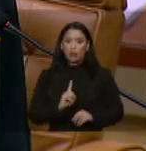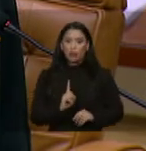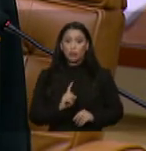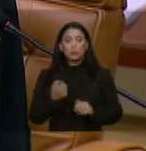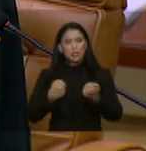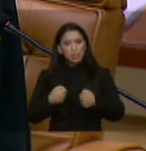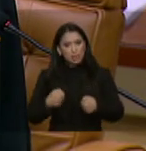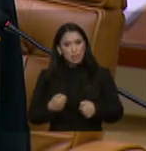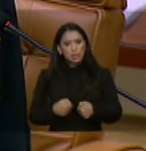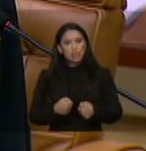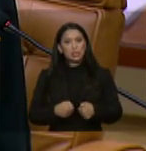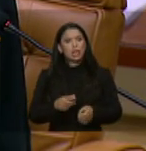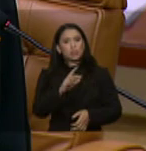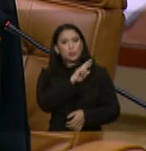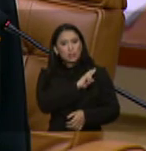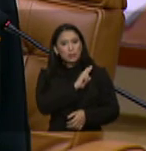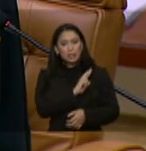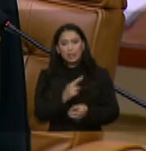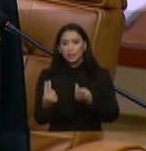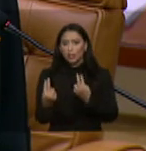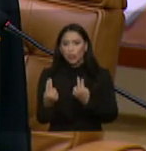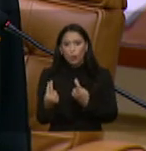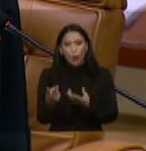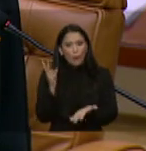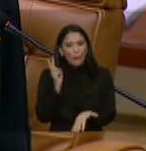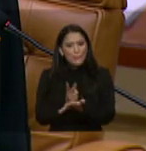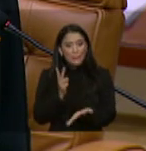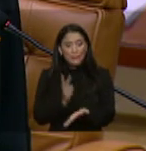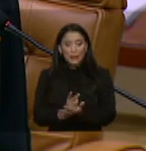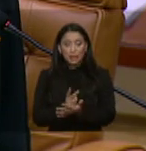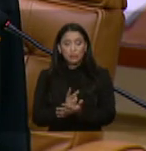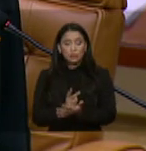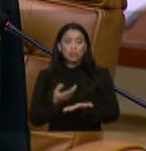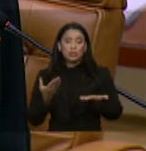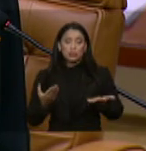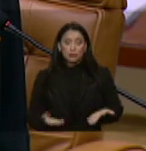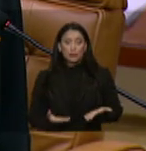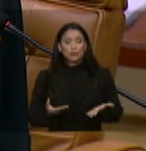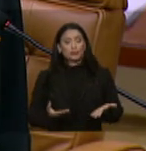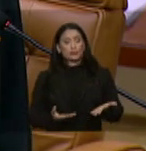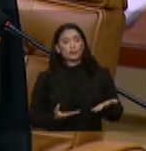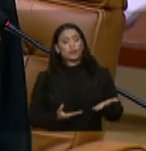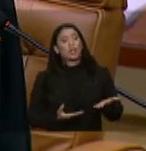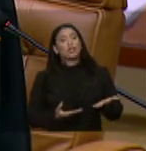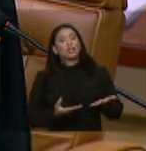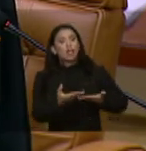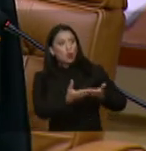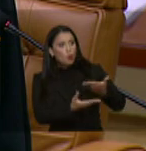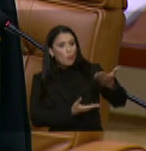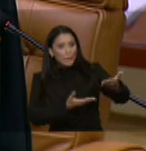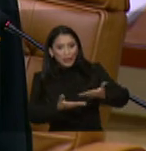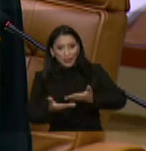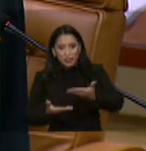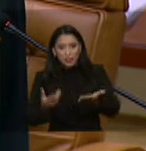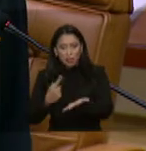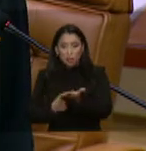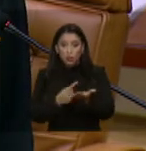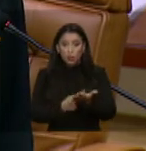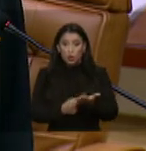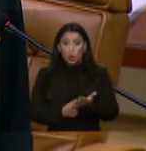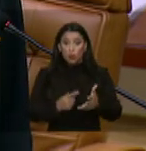e do ponto de vista aqui de cooperação nós temos que ter o judiciário tem que ter